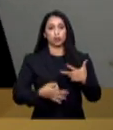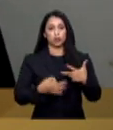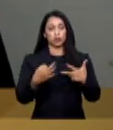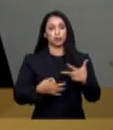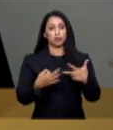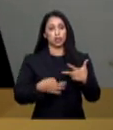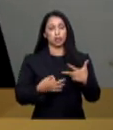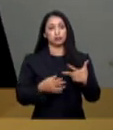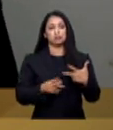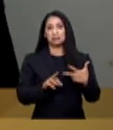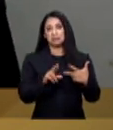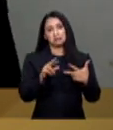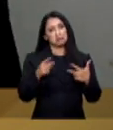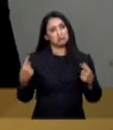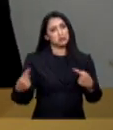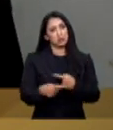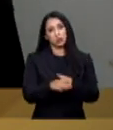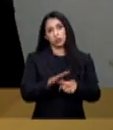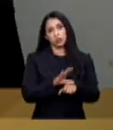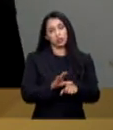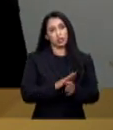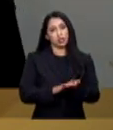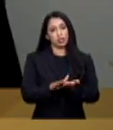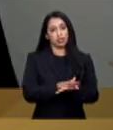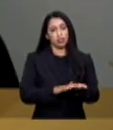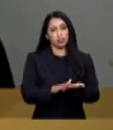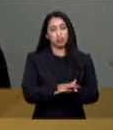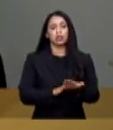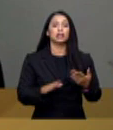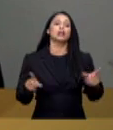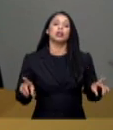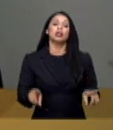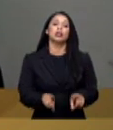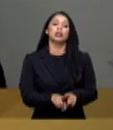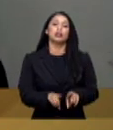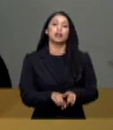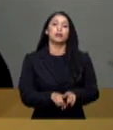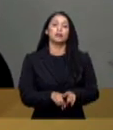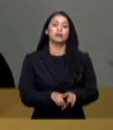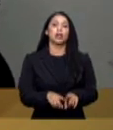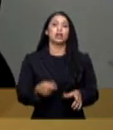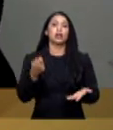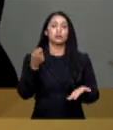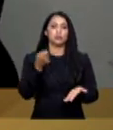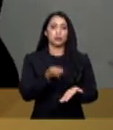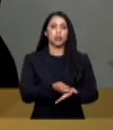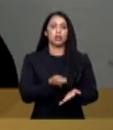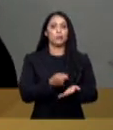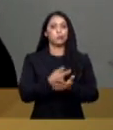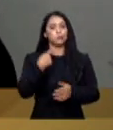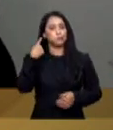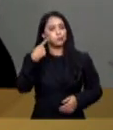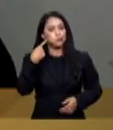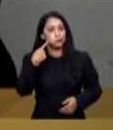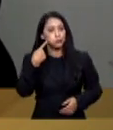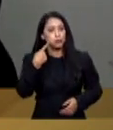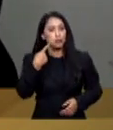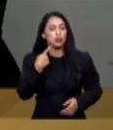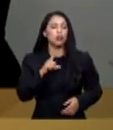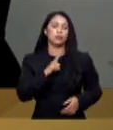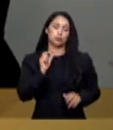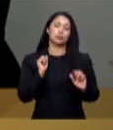também não vislumbro qualquer inconstitucionalidade. Igualmente, quanto aos honorários advocatícios, que aqui já foi dito, que